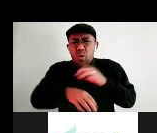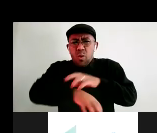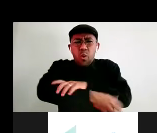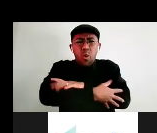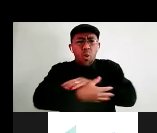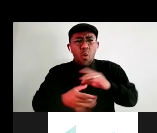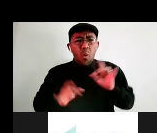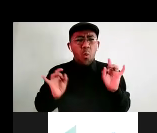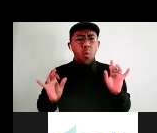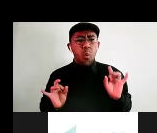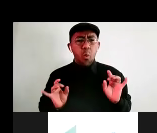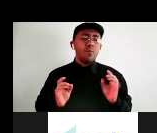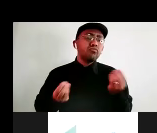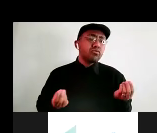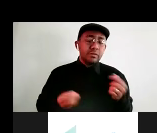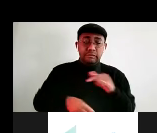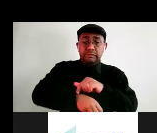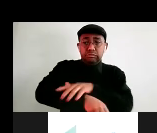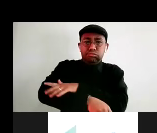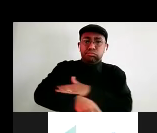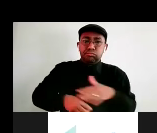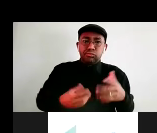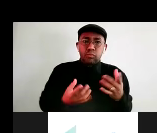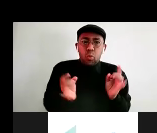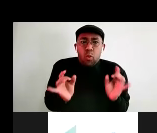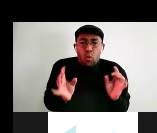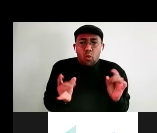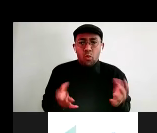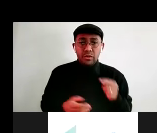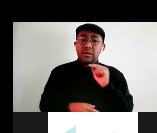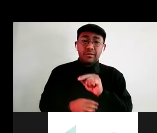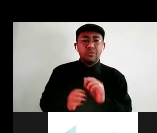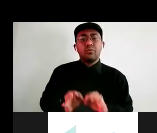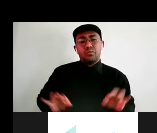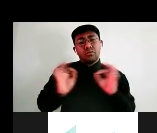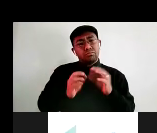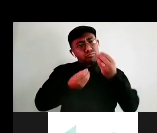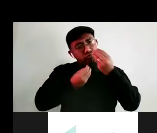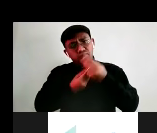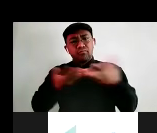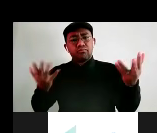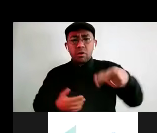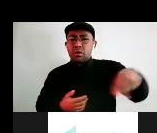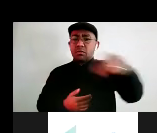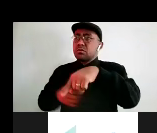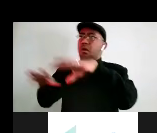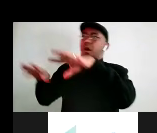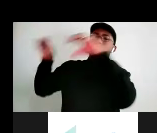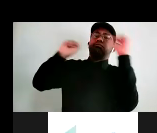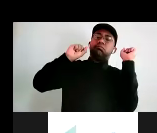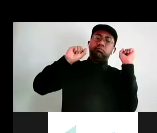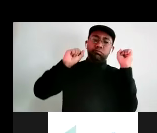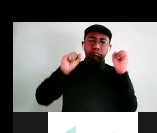protite há muita dor, e isso é que leva ao médico. Então, essa informação detalhada, de maneira clara, de maneira